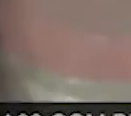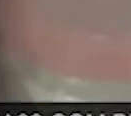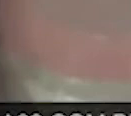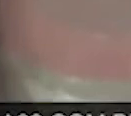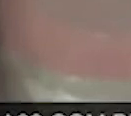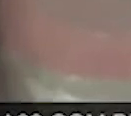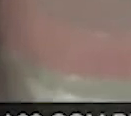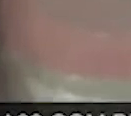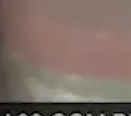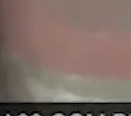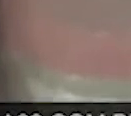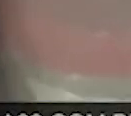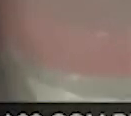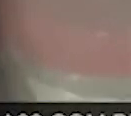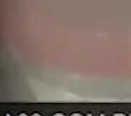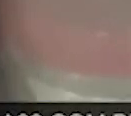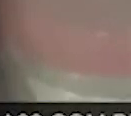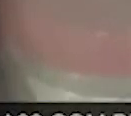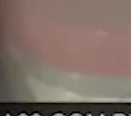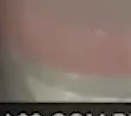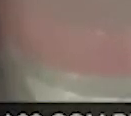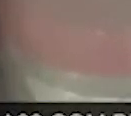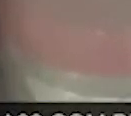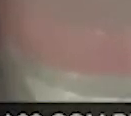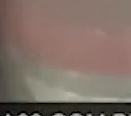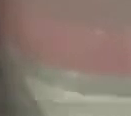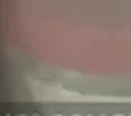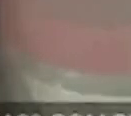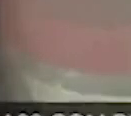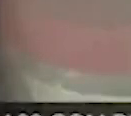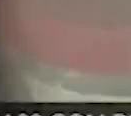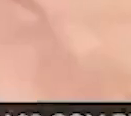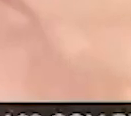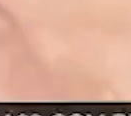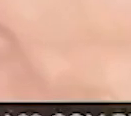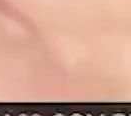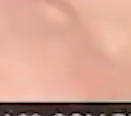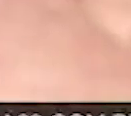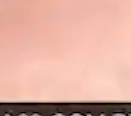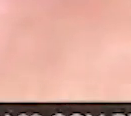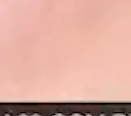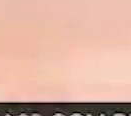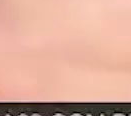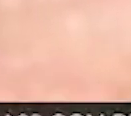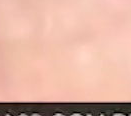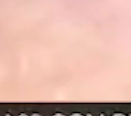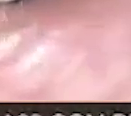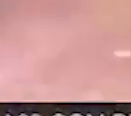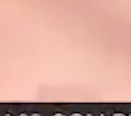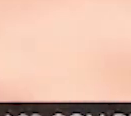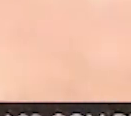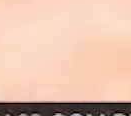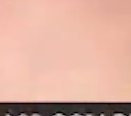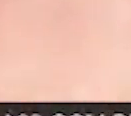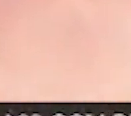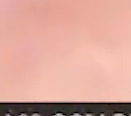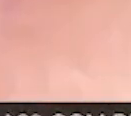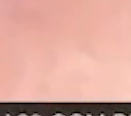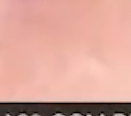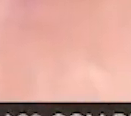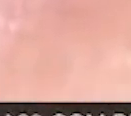mais de 24 mil pessoas aguardando pelo procedimento. Tem a reportagem completa e a gente acompanha agora